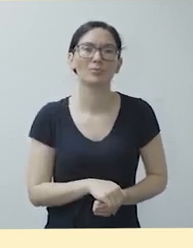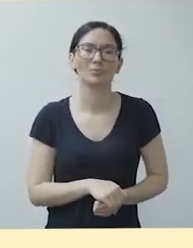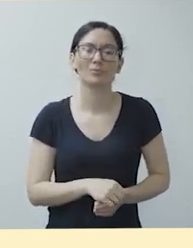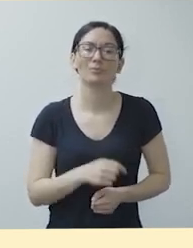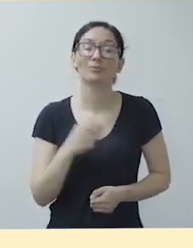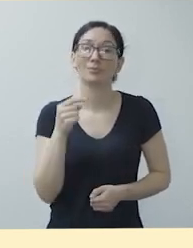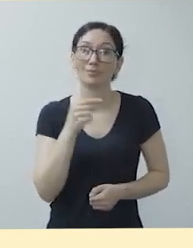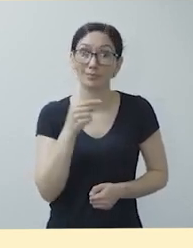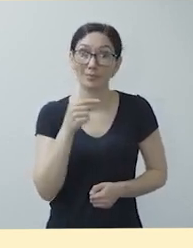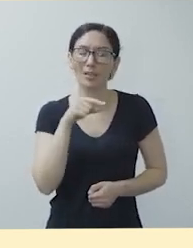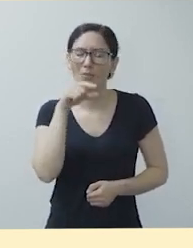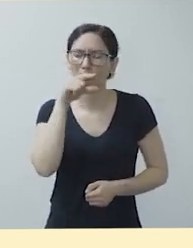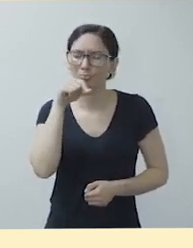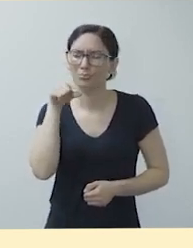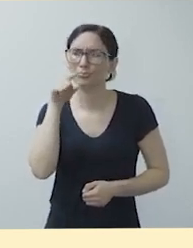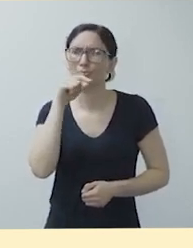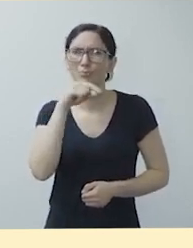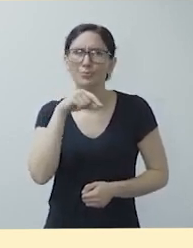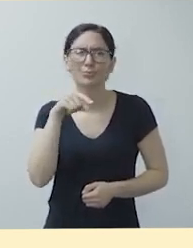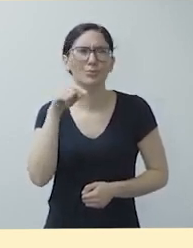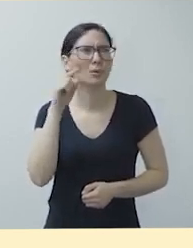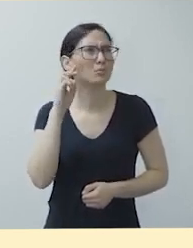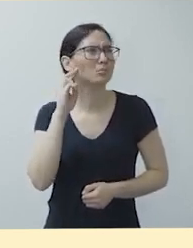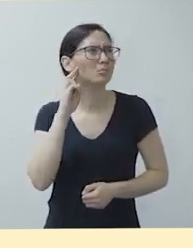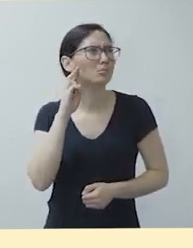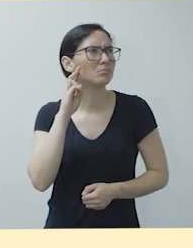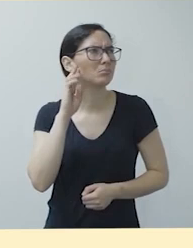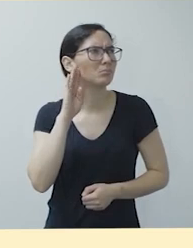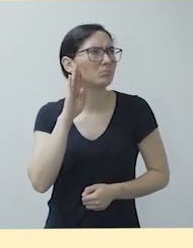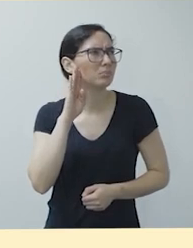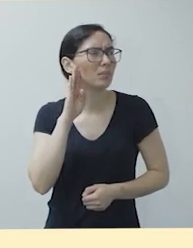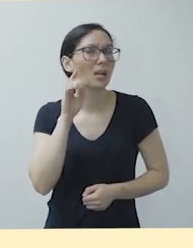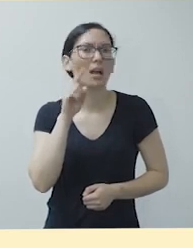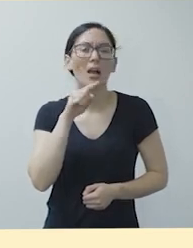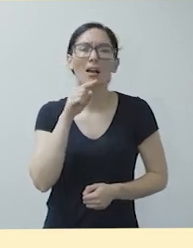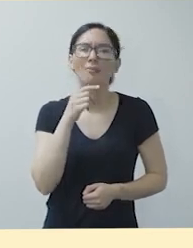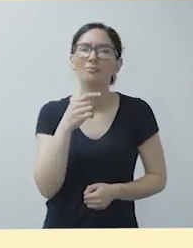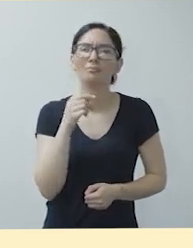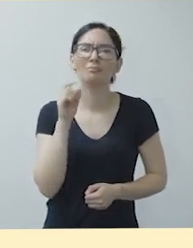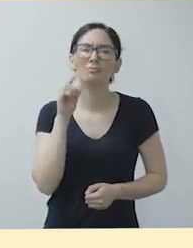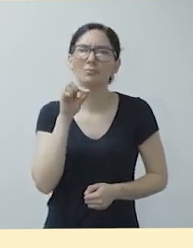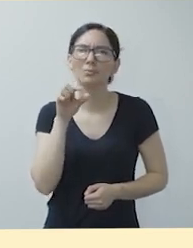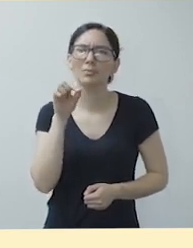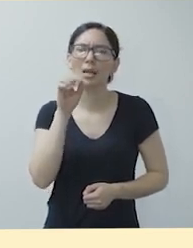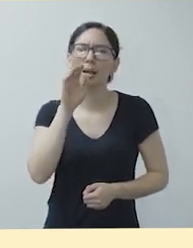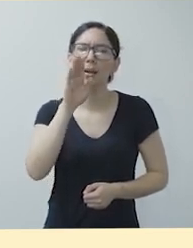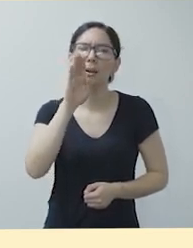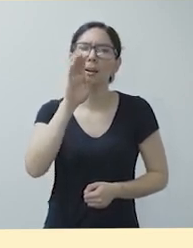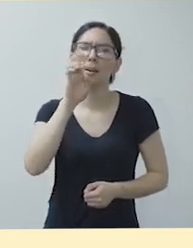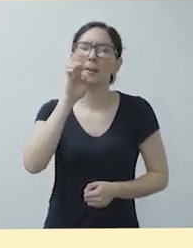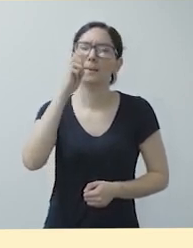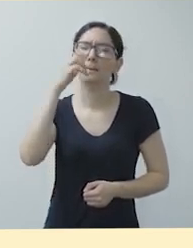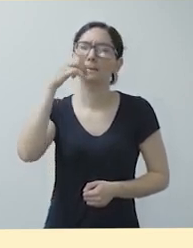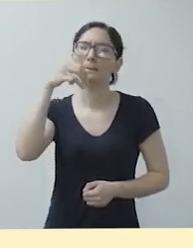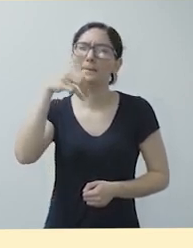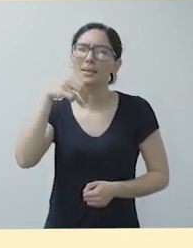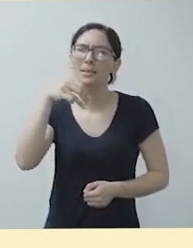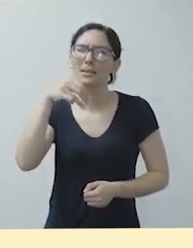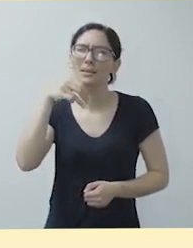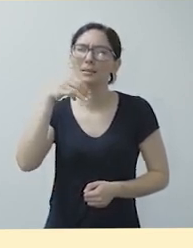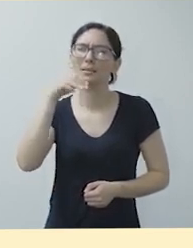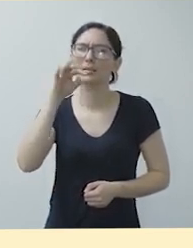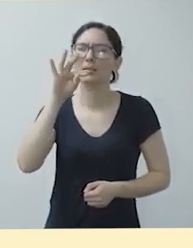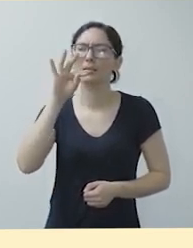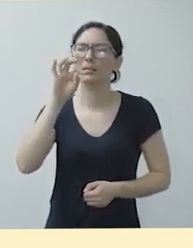Já conseguimos ouvir o som dele, não é? E já conseguimos observar no canto dele o